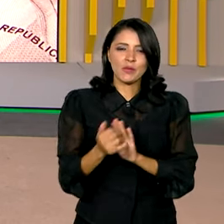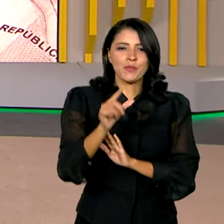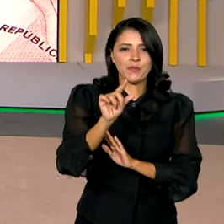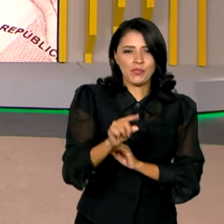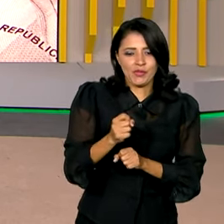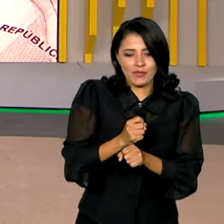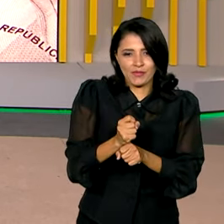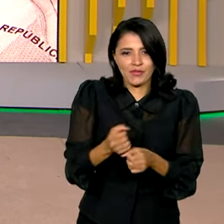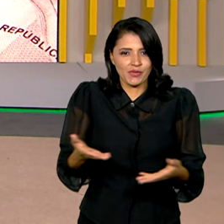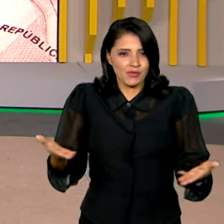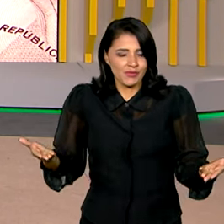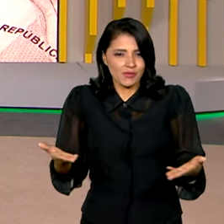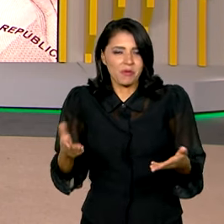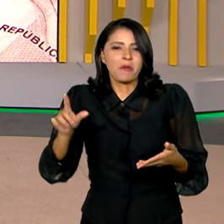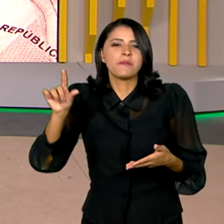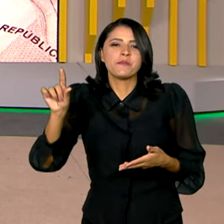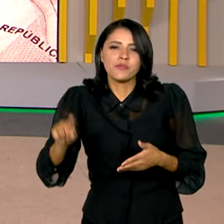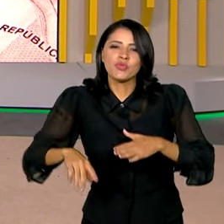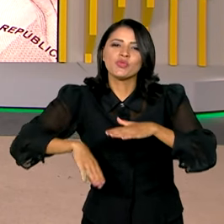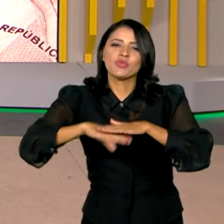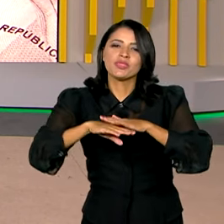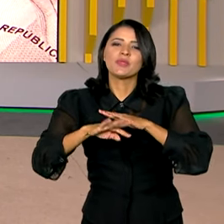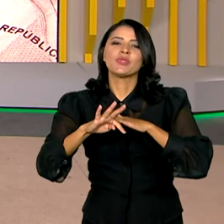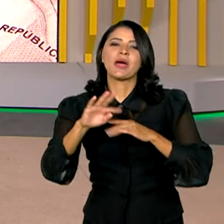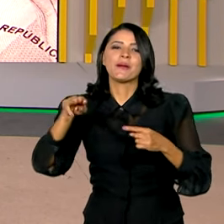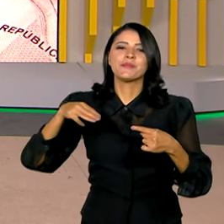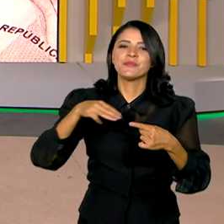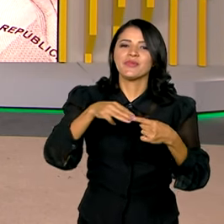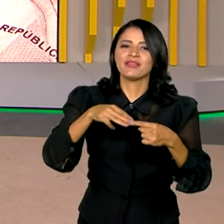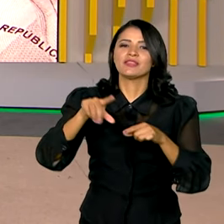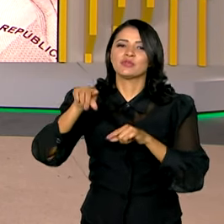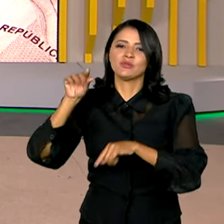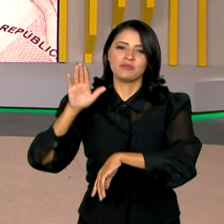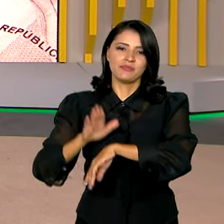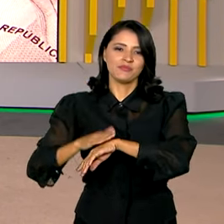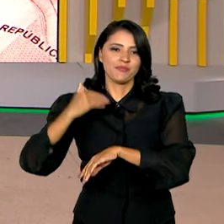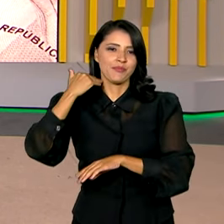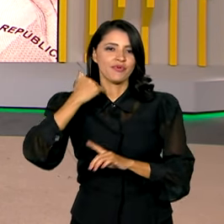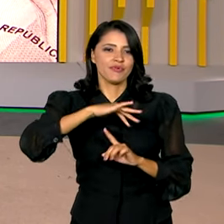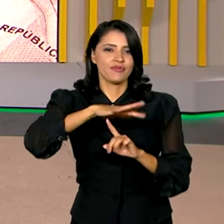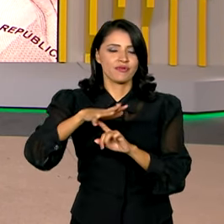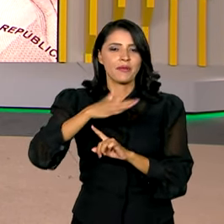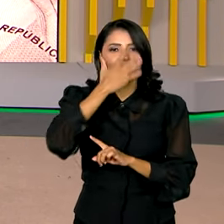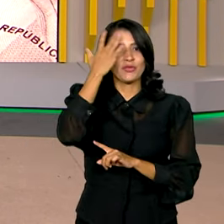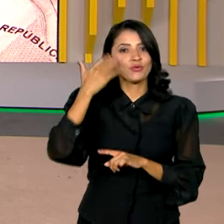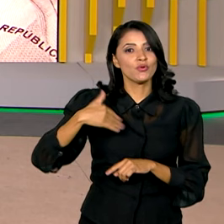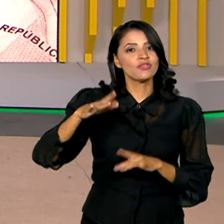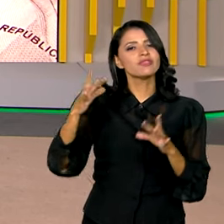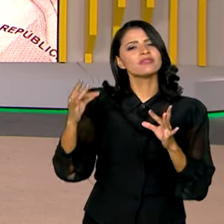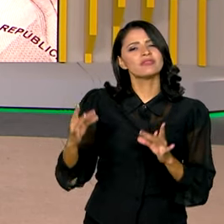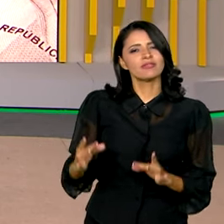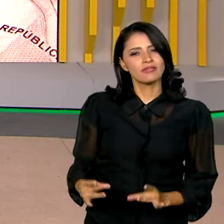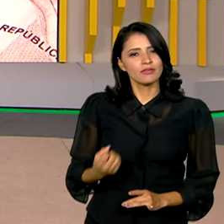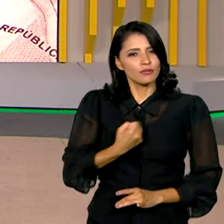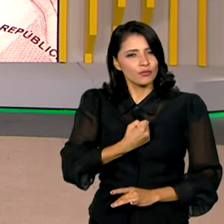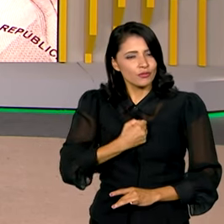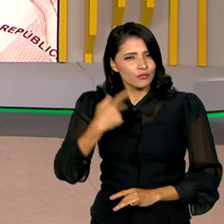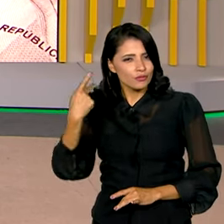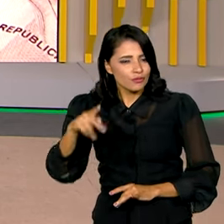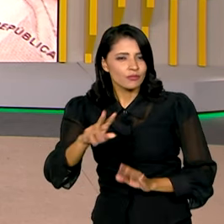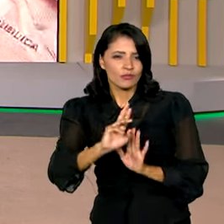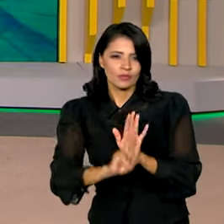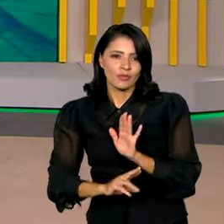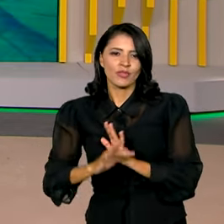para este ano, abaixo do teto da meta definida pelo Banco Central. E quem tem mais detalhes desses números do